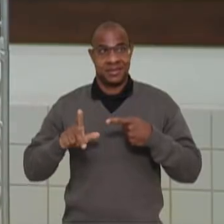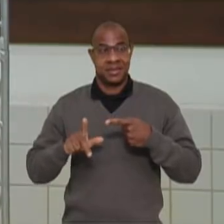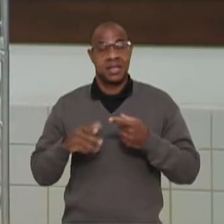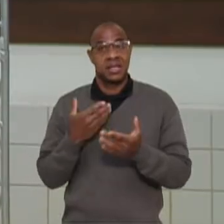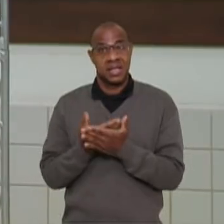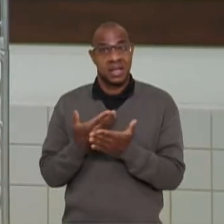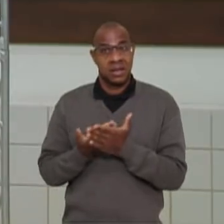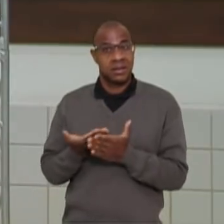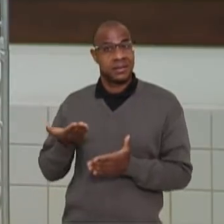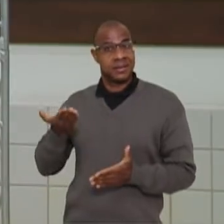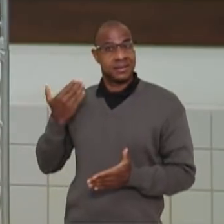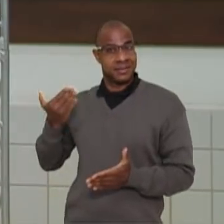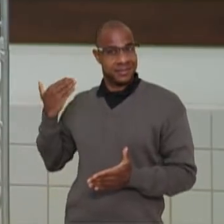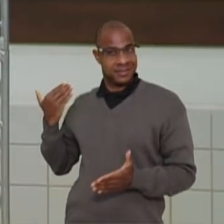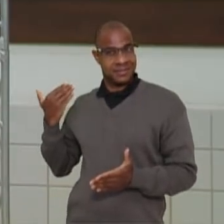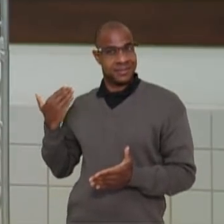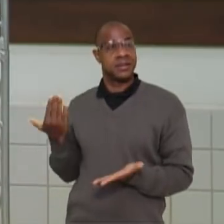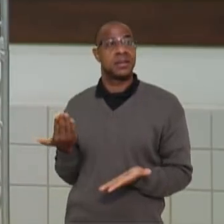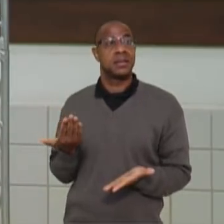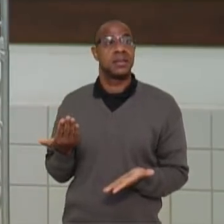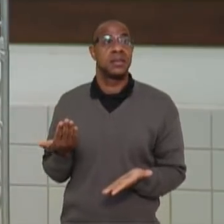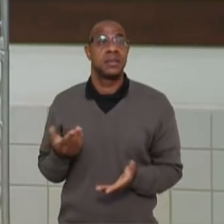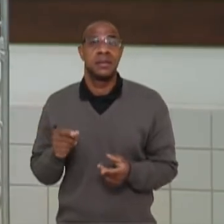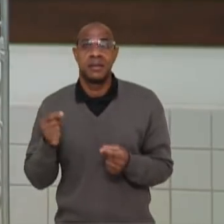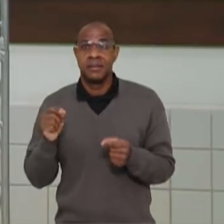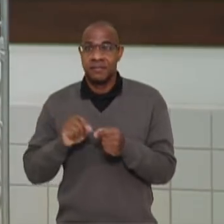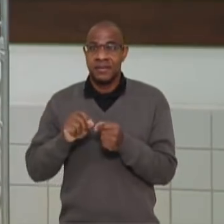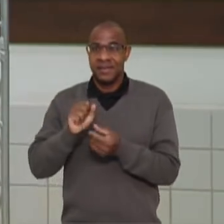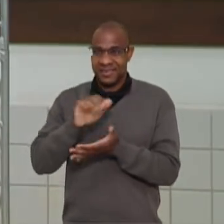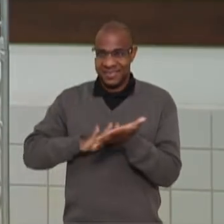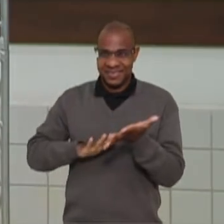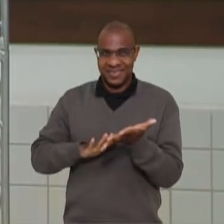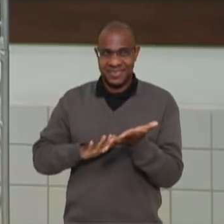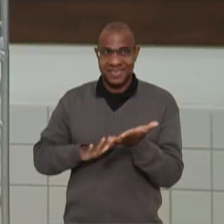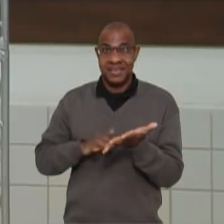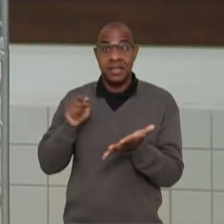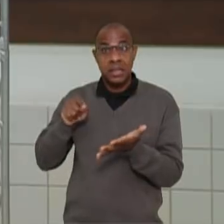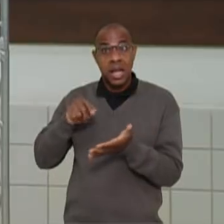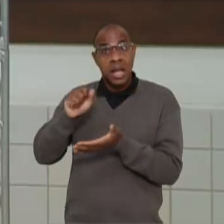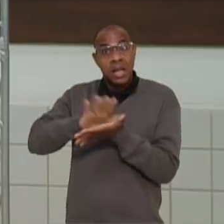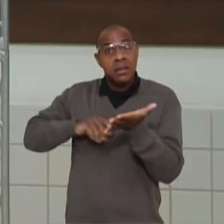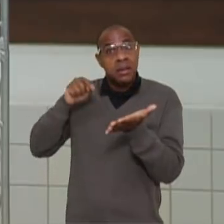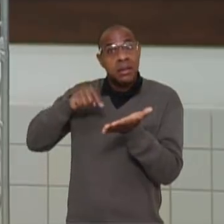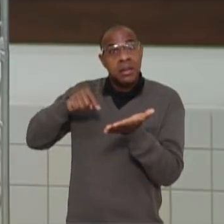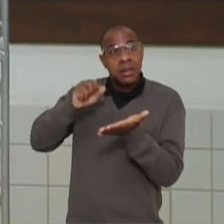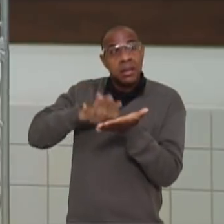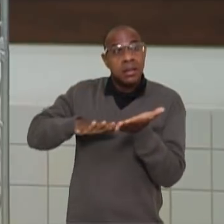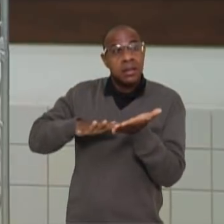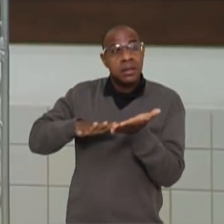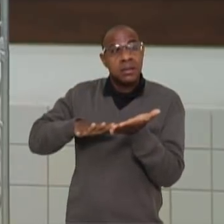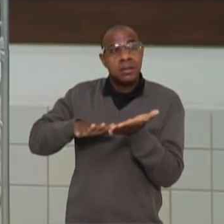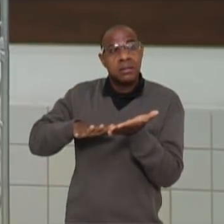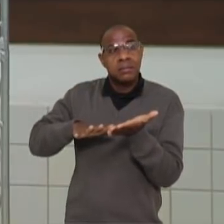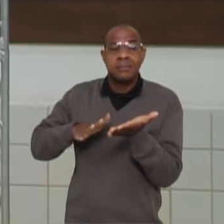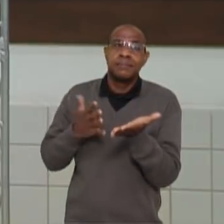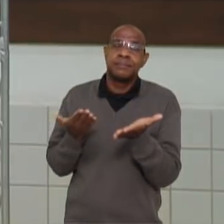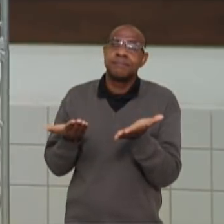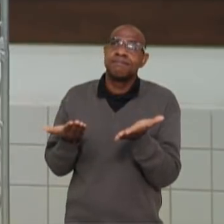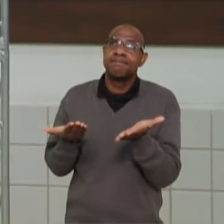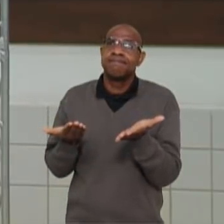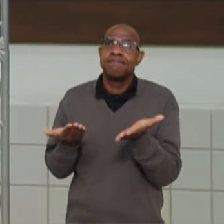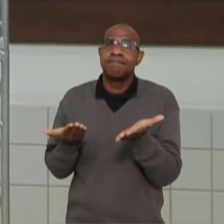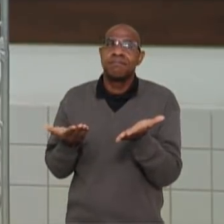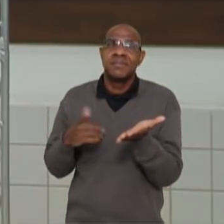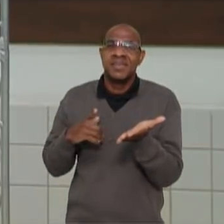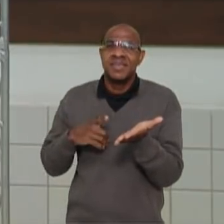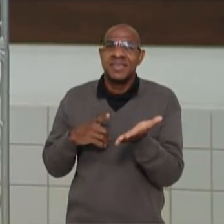aula anterior, nós estávamos fazendo um exercício e nesse exercício nós chegamos lá no